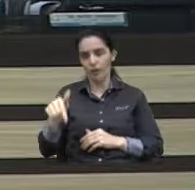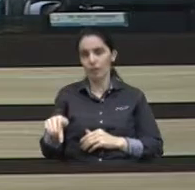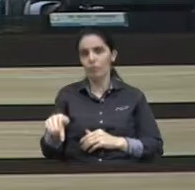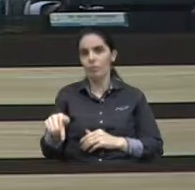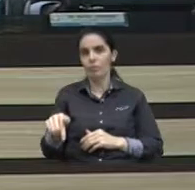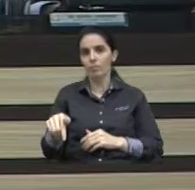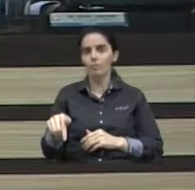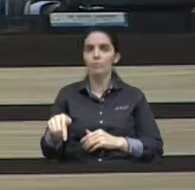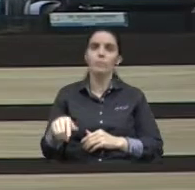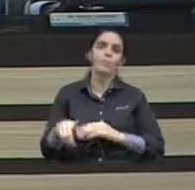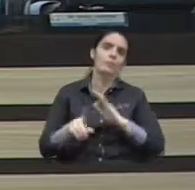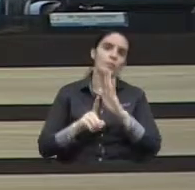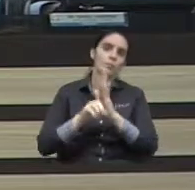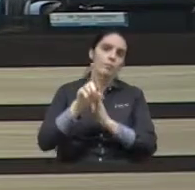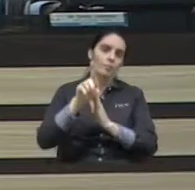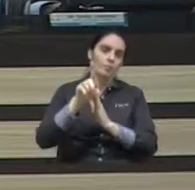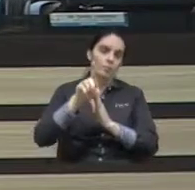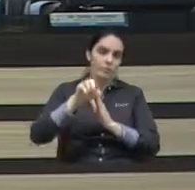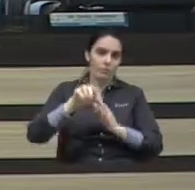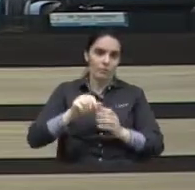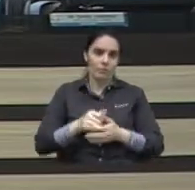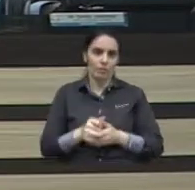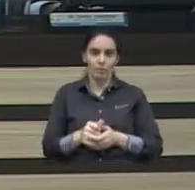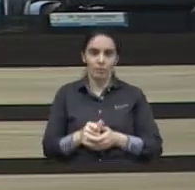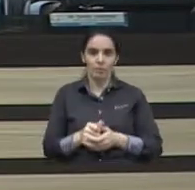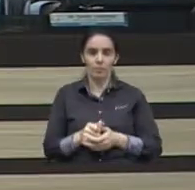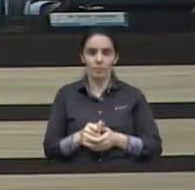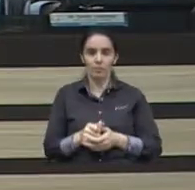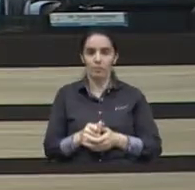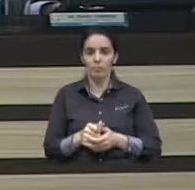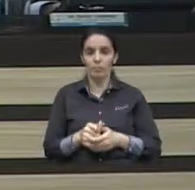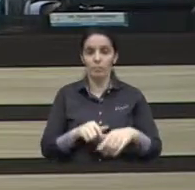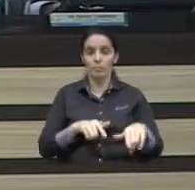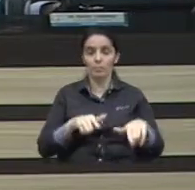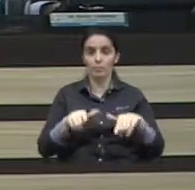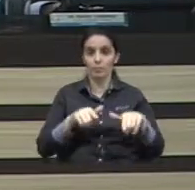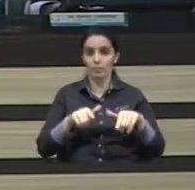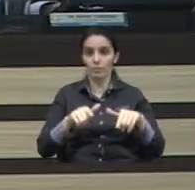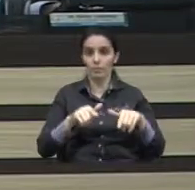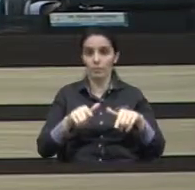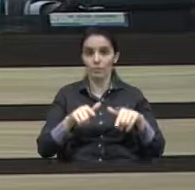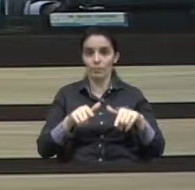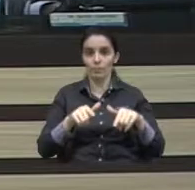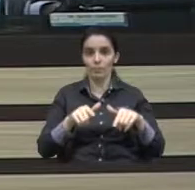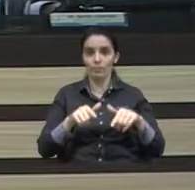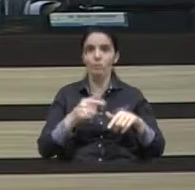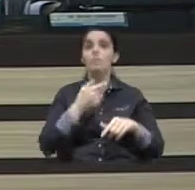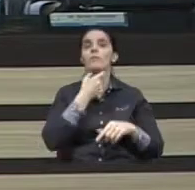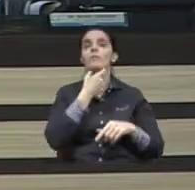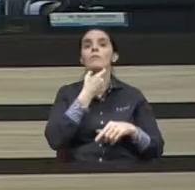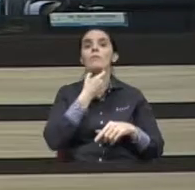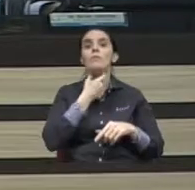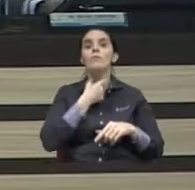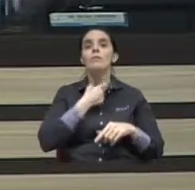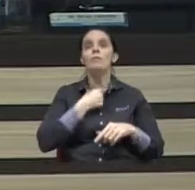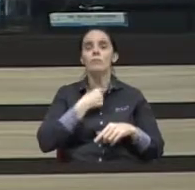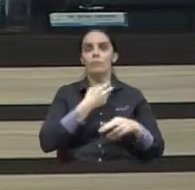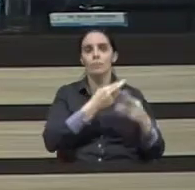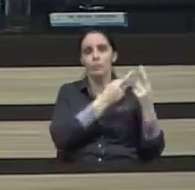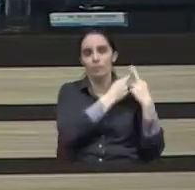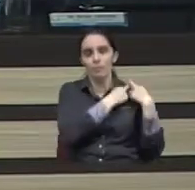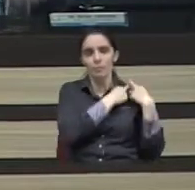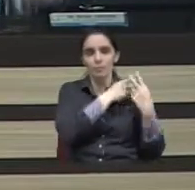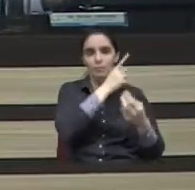698/2017, que requer informações ao Poder Executivo sobre a prestação de serviço de laringoscopia no município. Vereadora Mayra Costa.